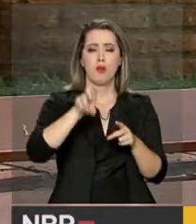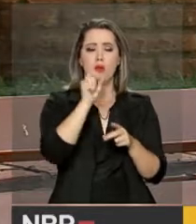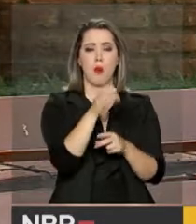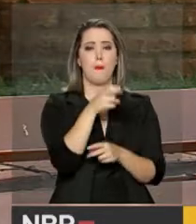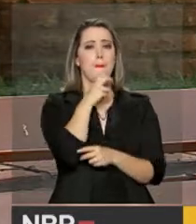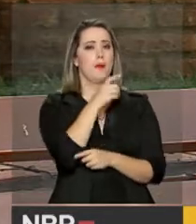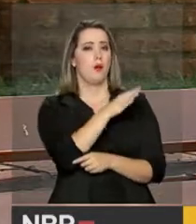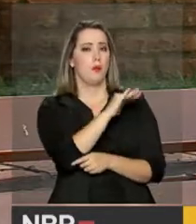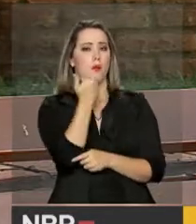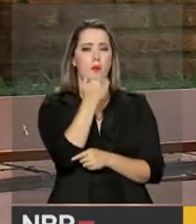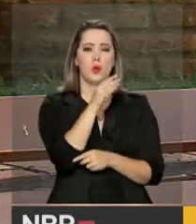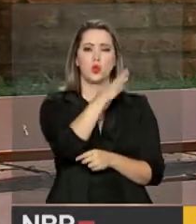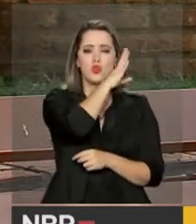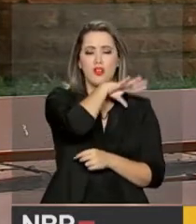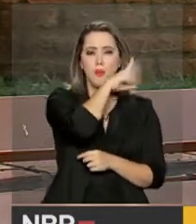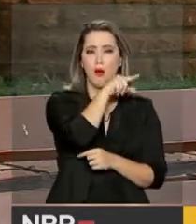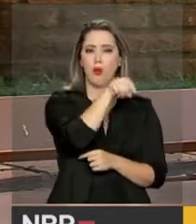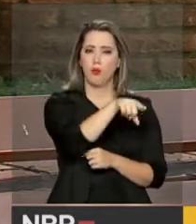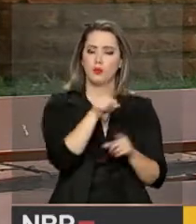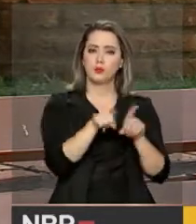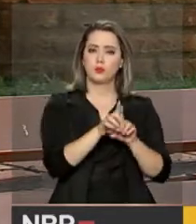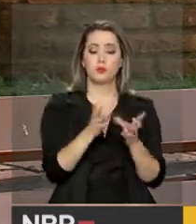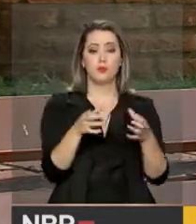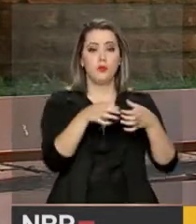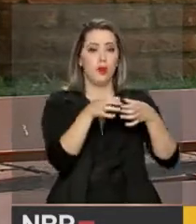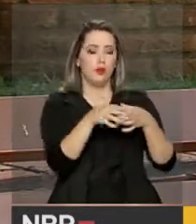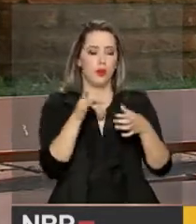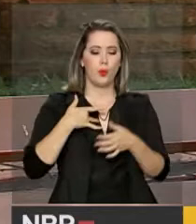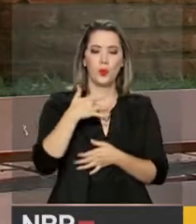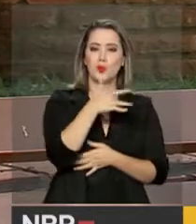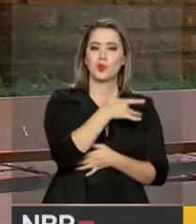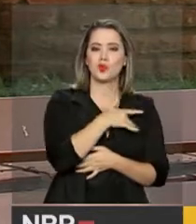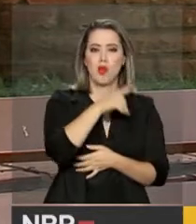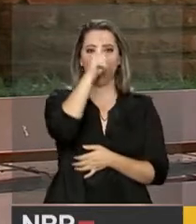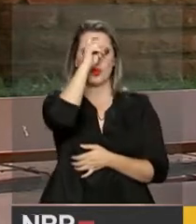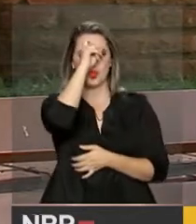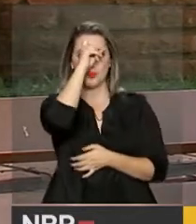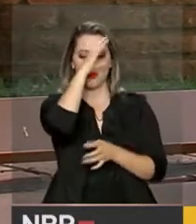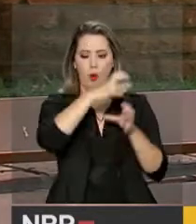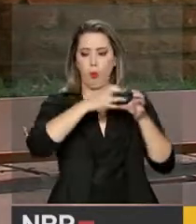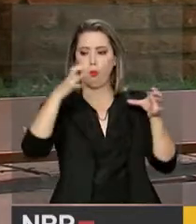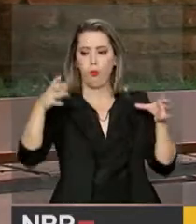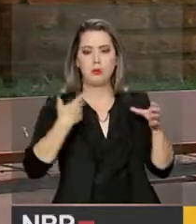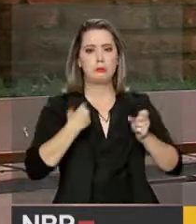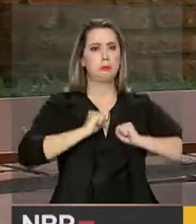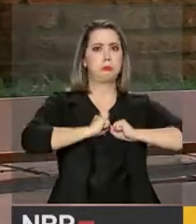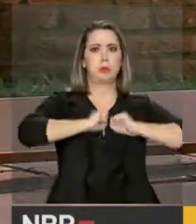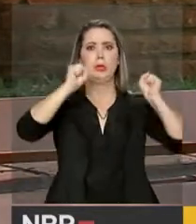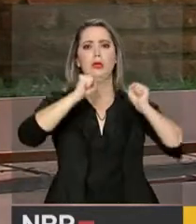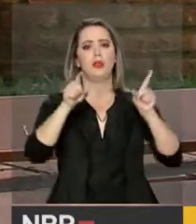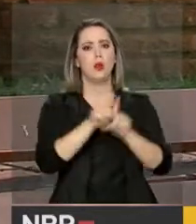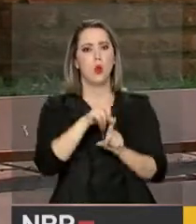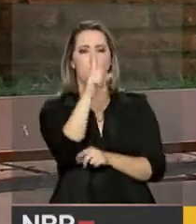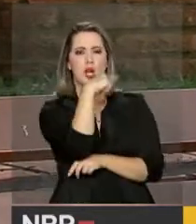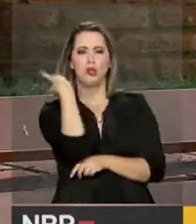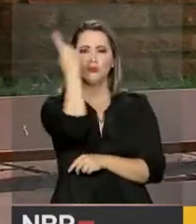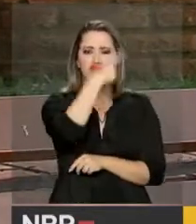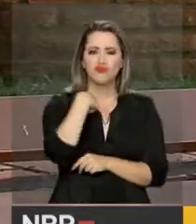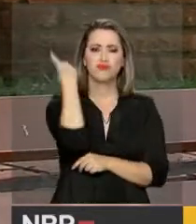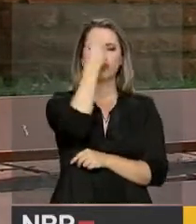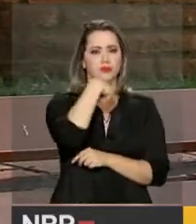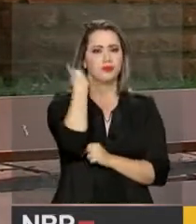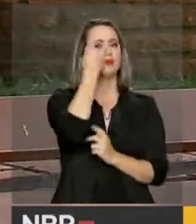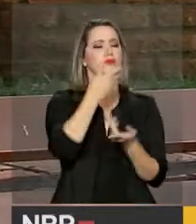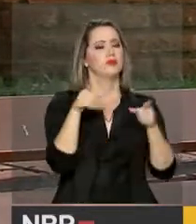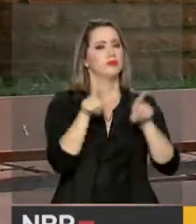e também o setor de saúde, os grandes hospitais e os serviços de saúde, que envolve mais estresse, jornadas às vezes mais